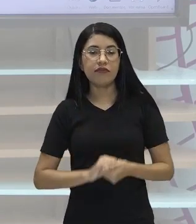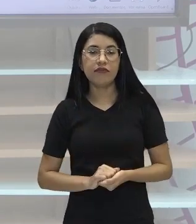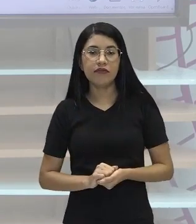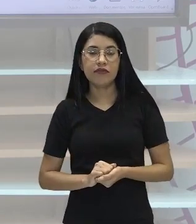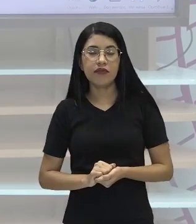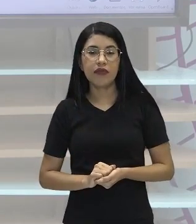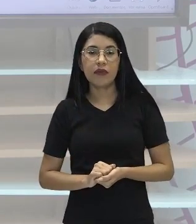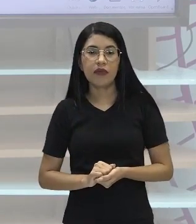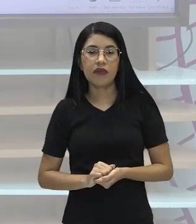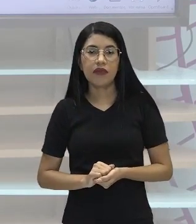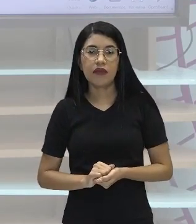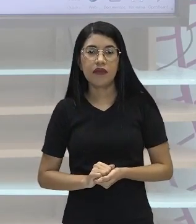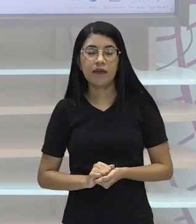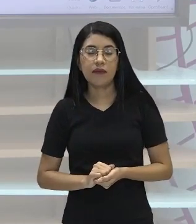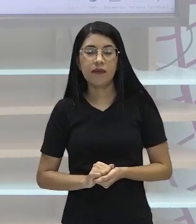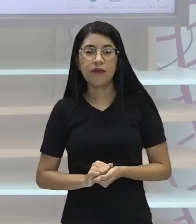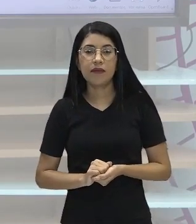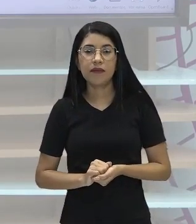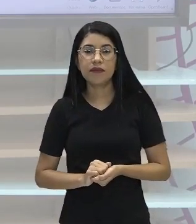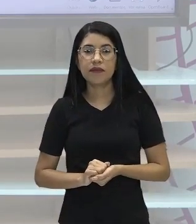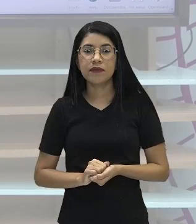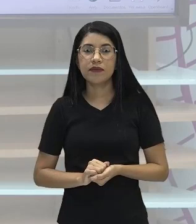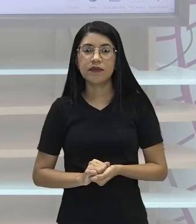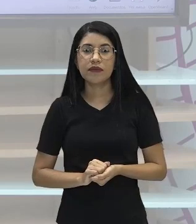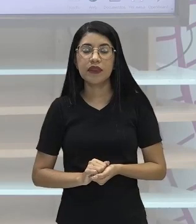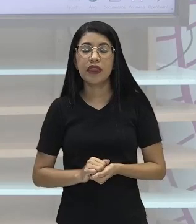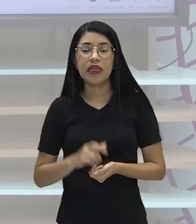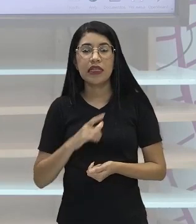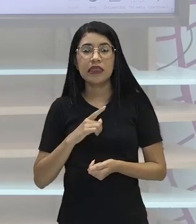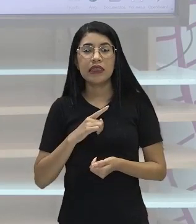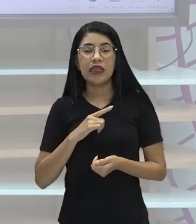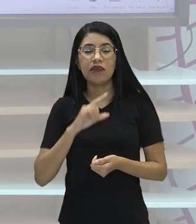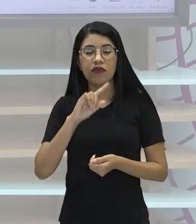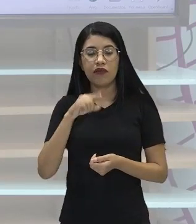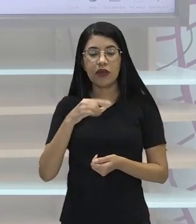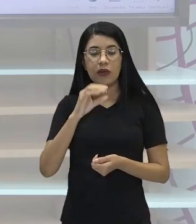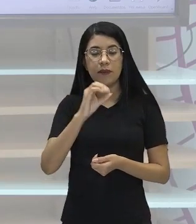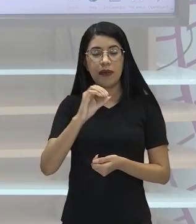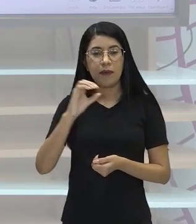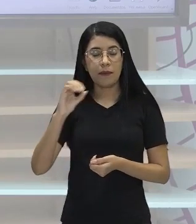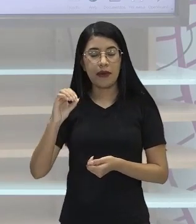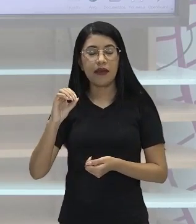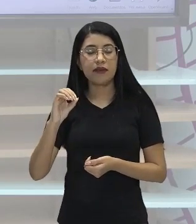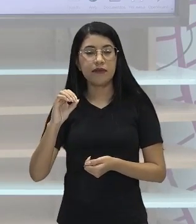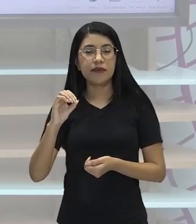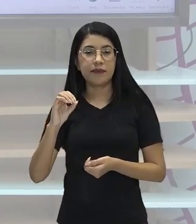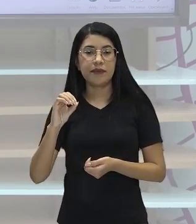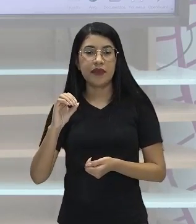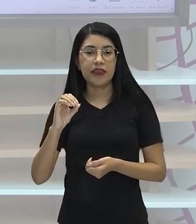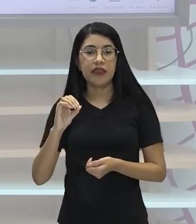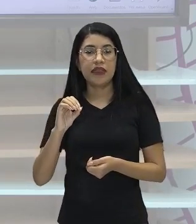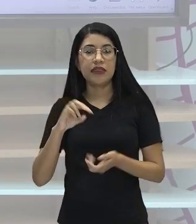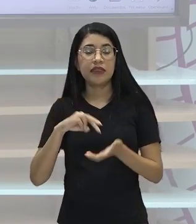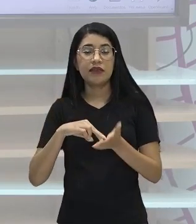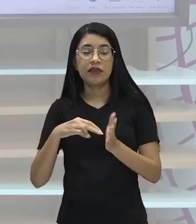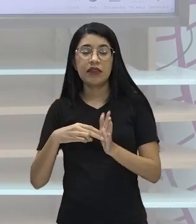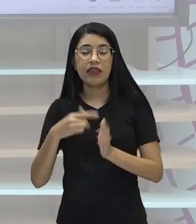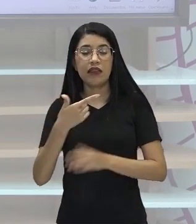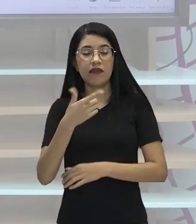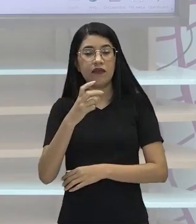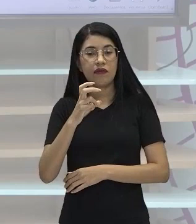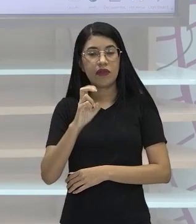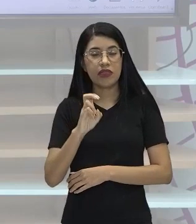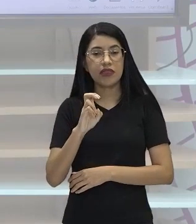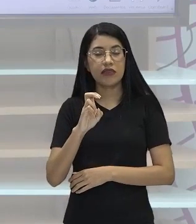às bases 10. Olha, por quê? Nós temos 2 casas após a vírgula, portanto, 25 centésimos. Então,